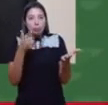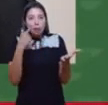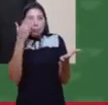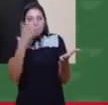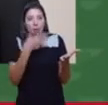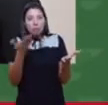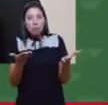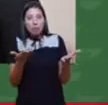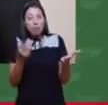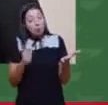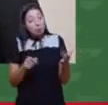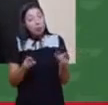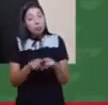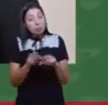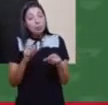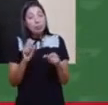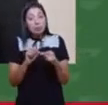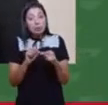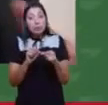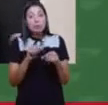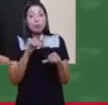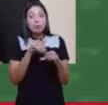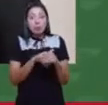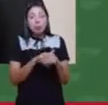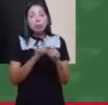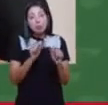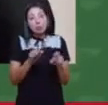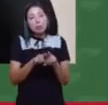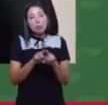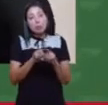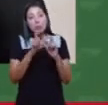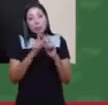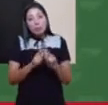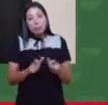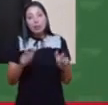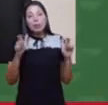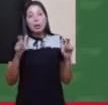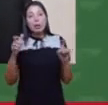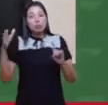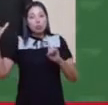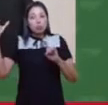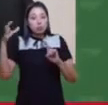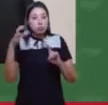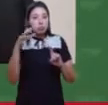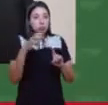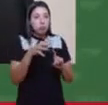Bom, isso pode ocorrer no voto eletrônico? Pode, mas vai aumentar essa pressão.